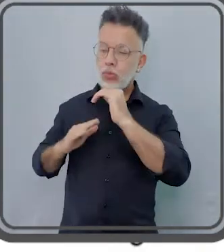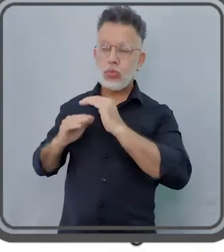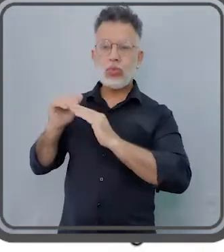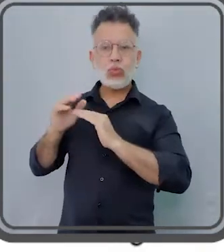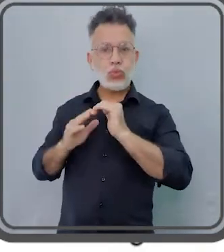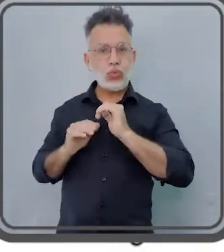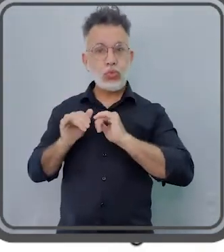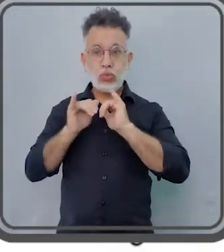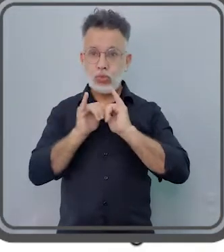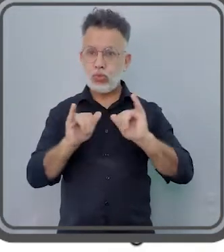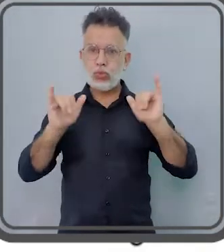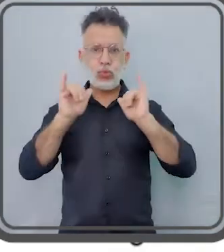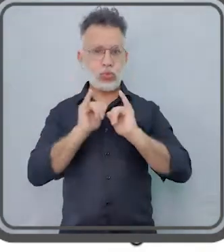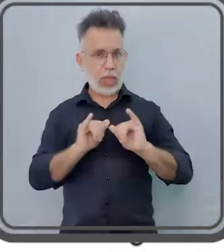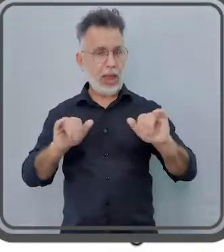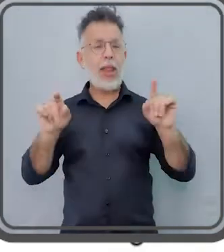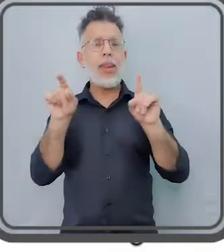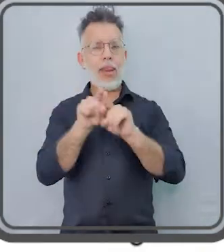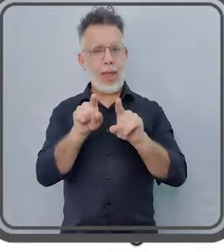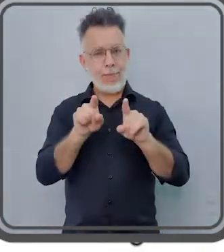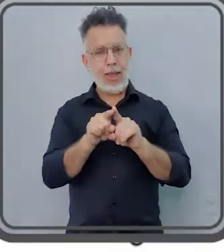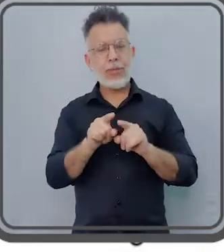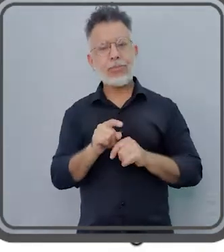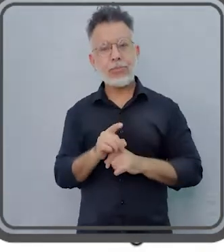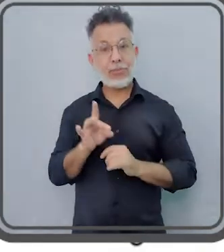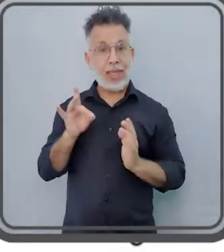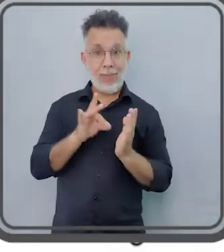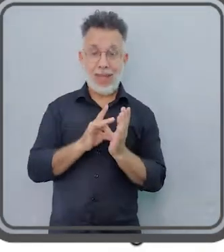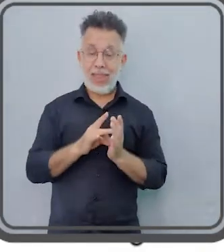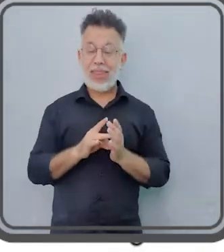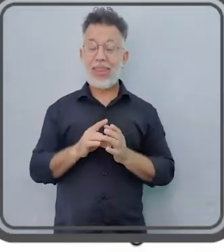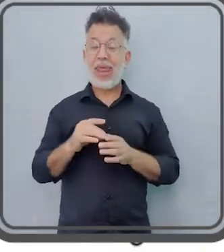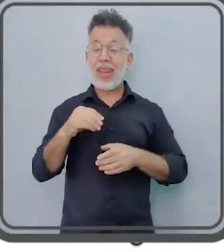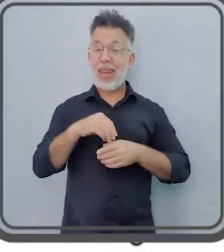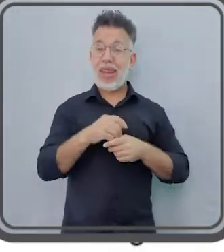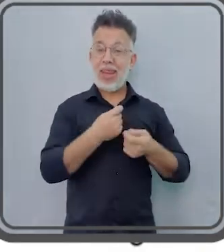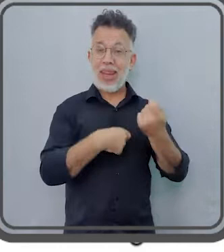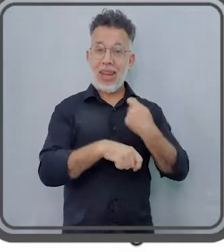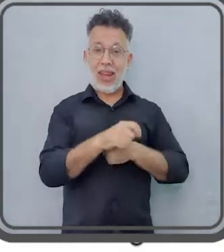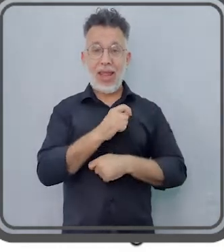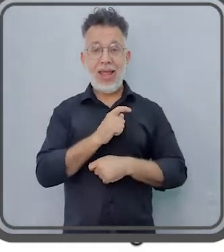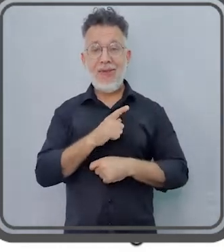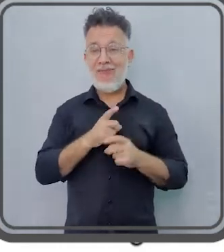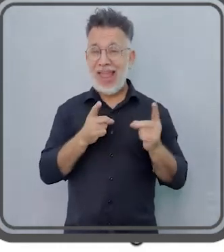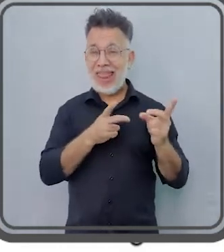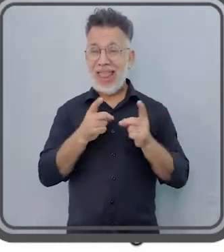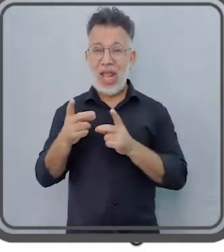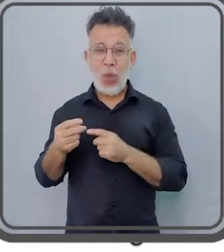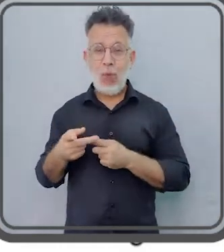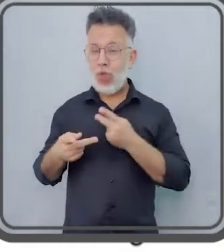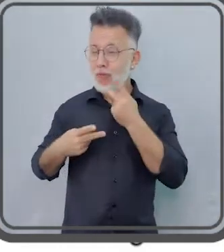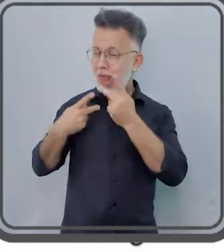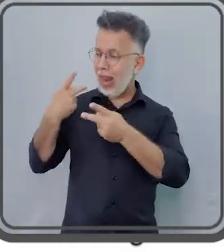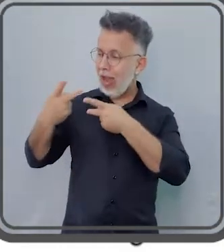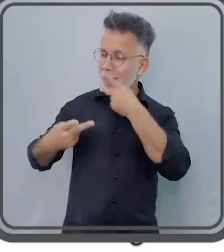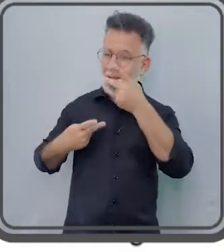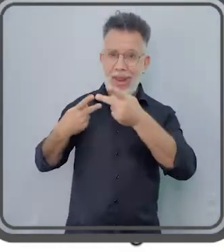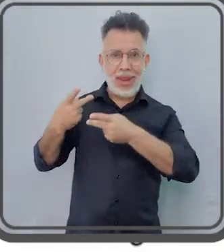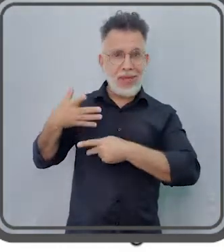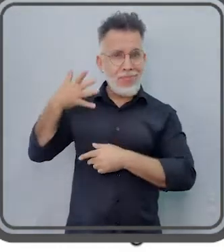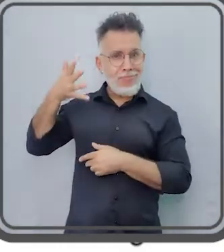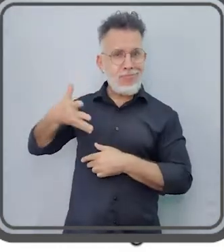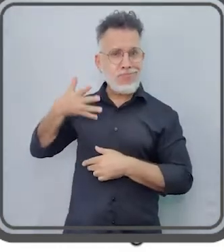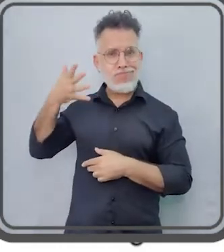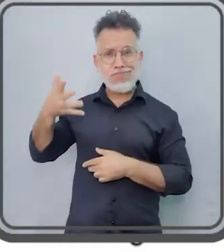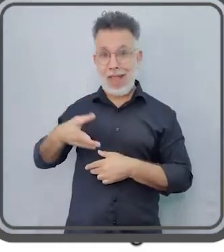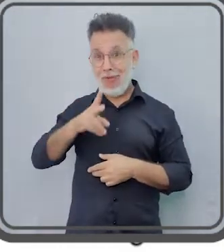que também está dentro desse nosso mercado, venderam muito, assim, cresceram de forma muito forte na pandemia,